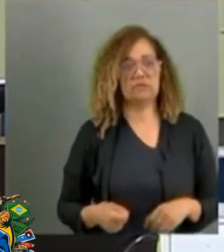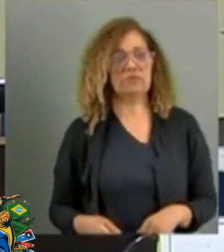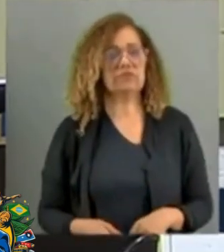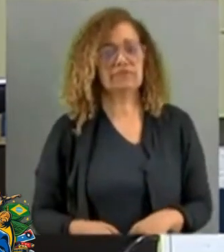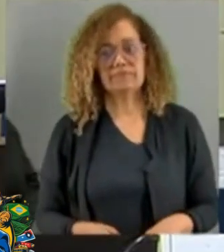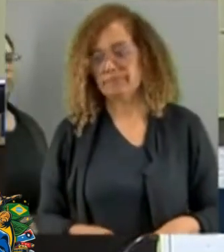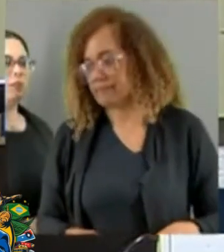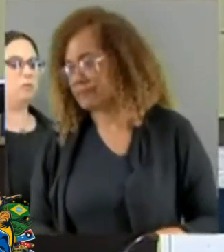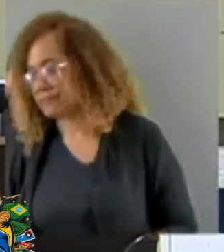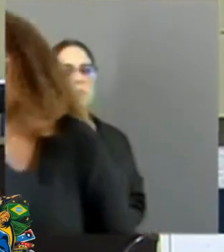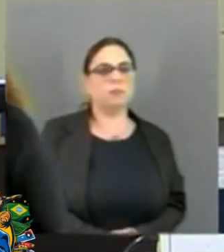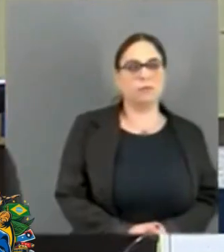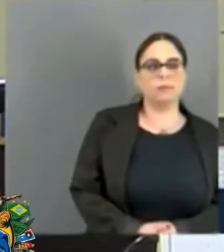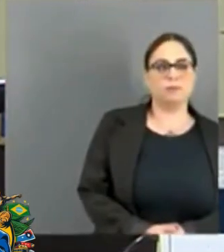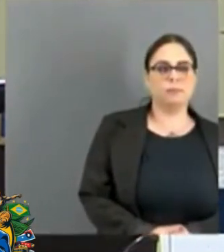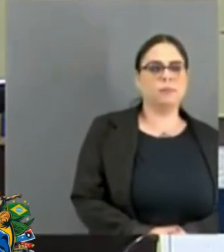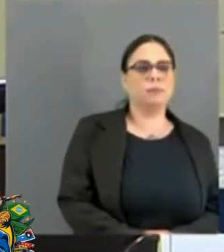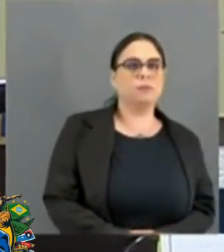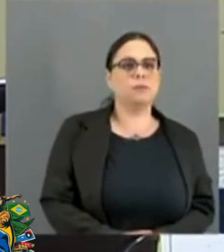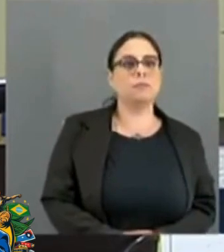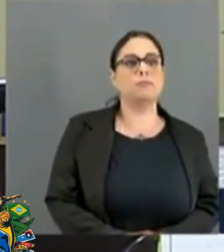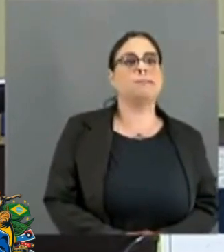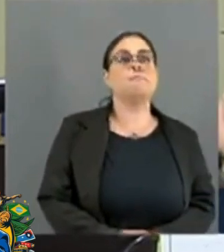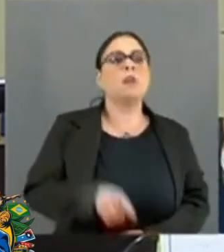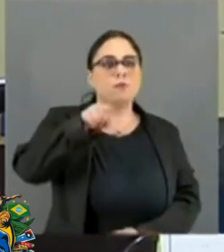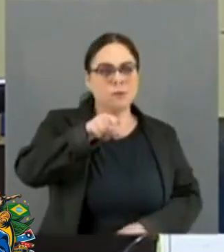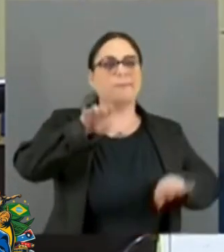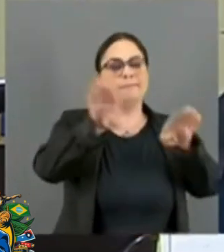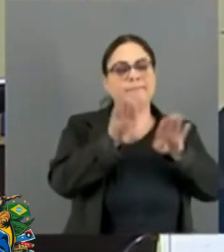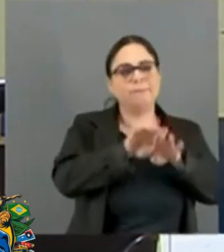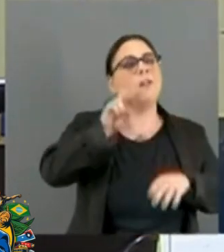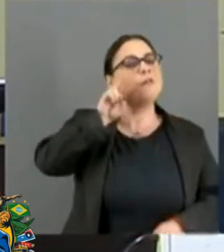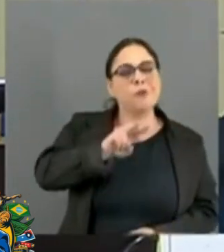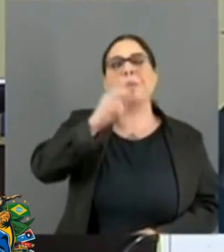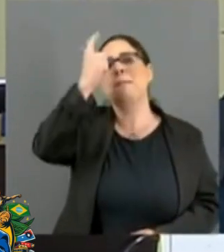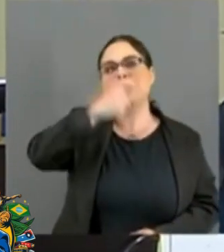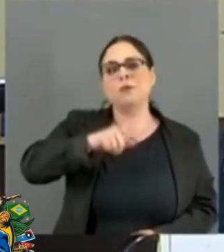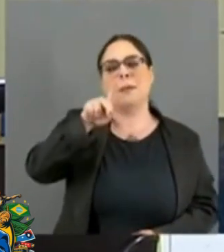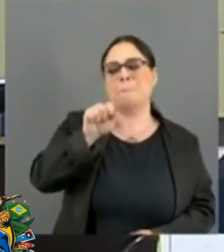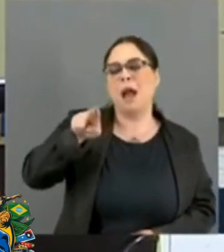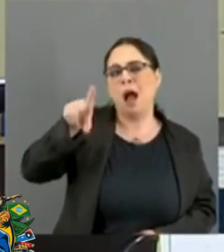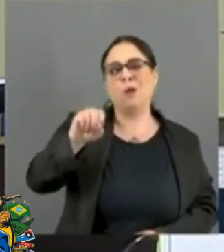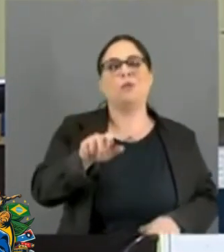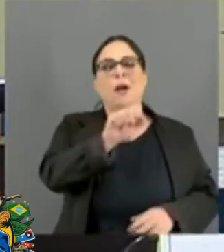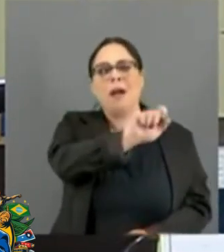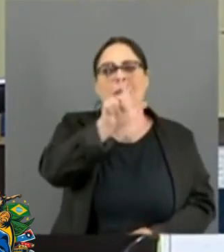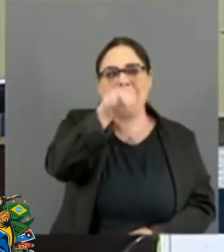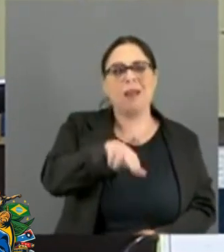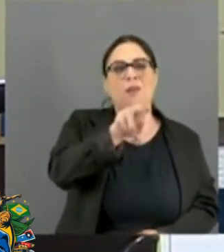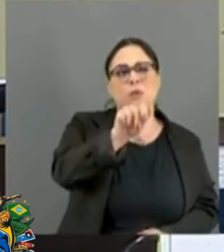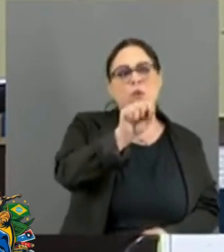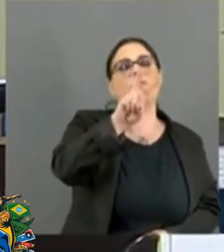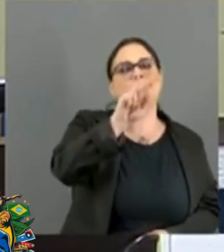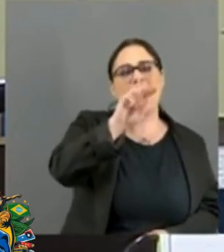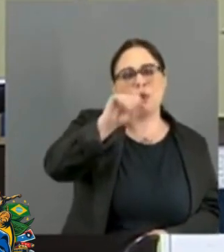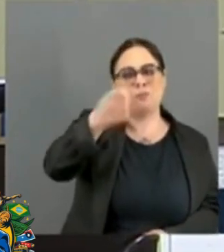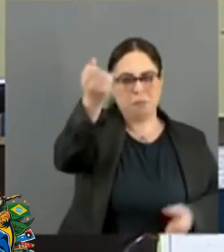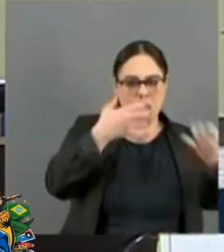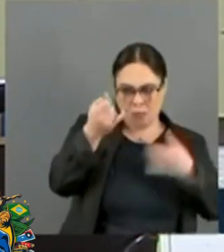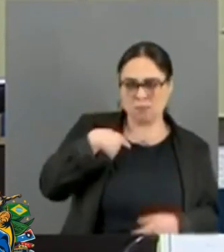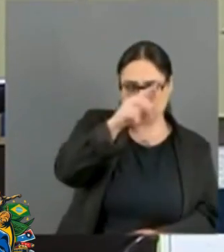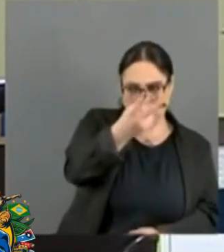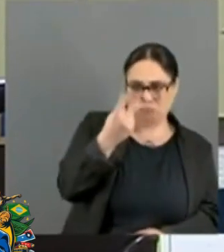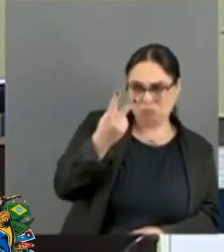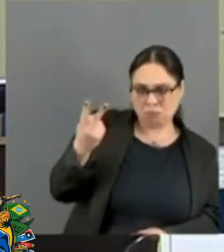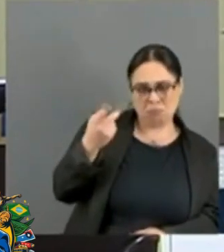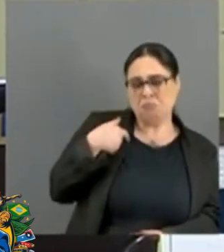Você ouviu os perseguidos do Twitter Files Brasil? Você ouviu Alan dos Santos, ouviu Paulo Figueiredo, ouviu Oswaldo Eustáquio? Ouvi. Ninguém se